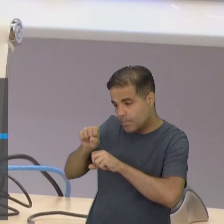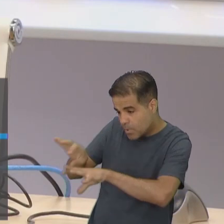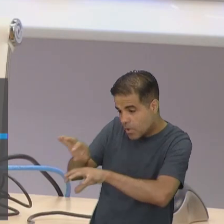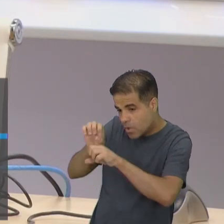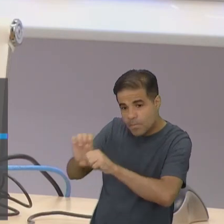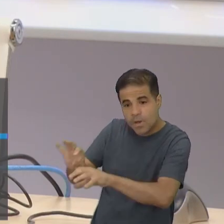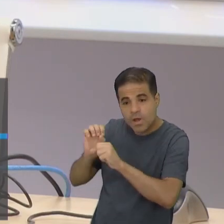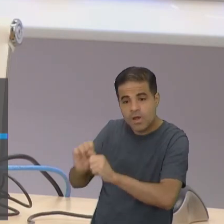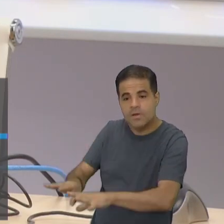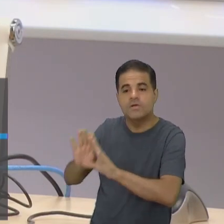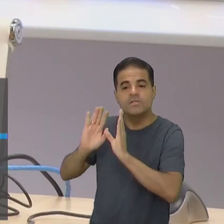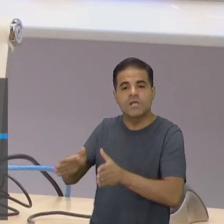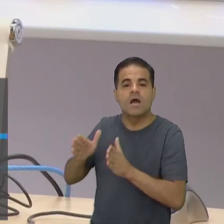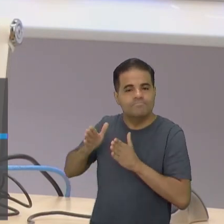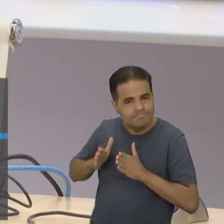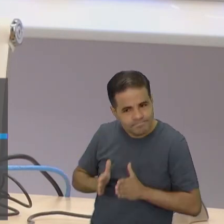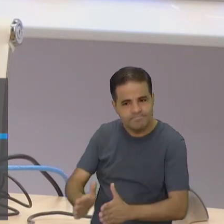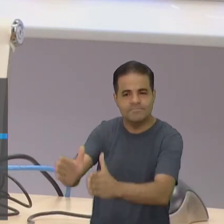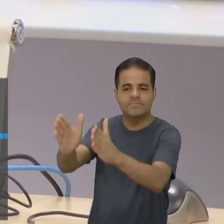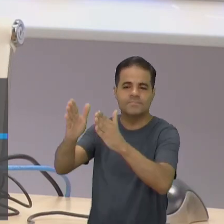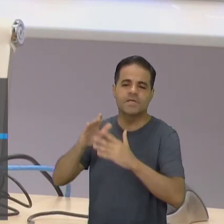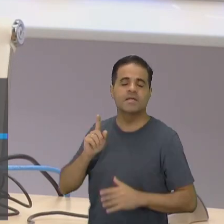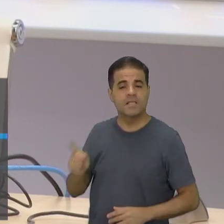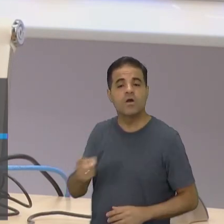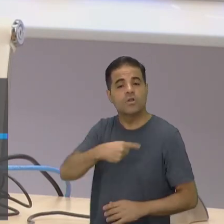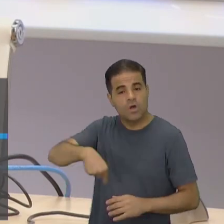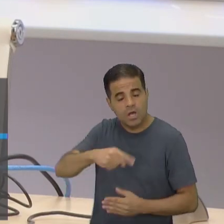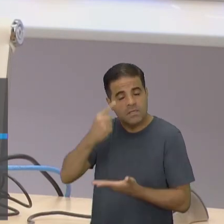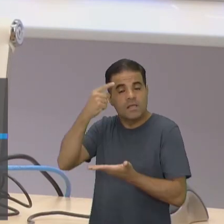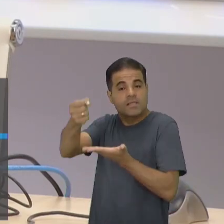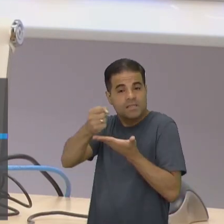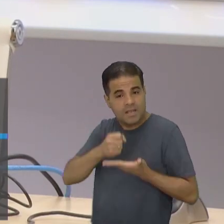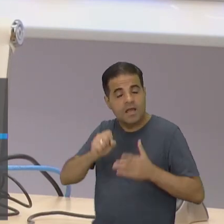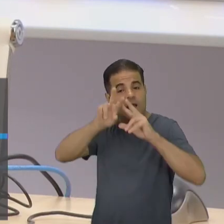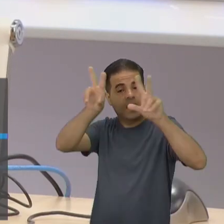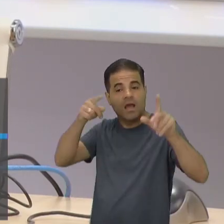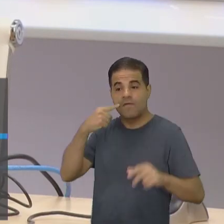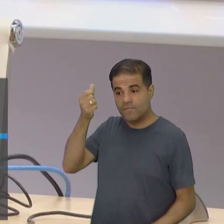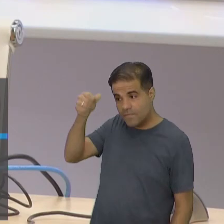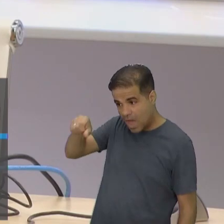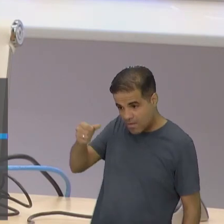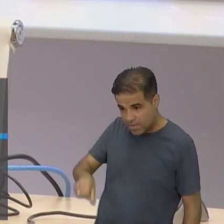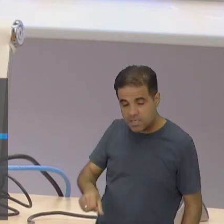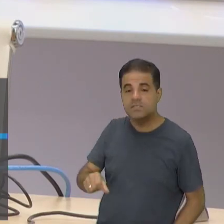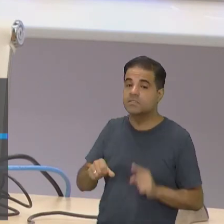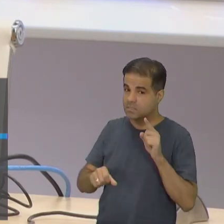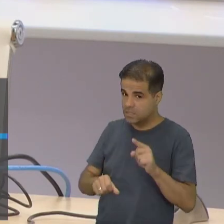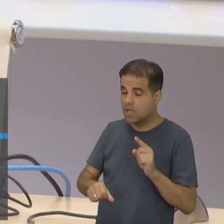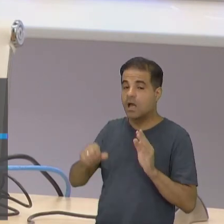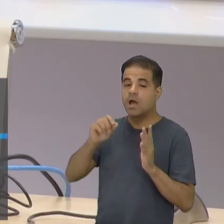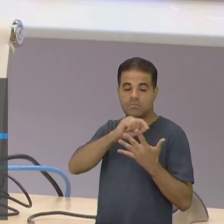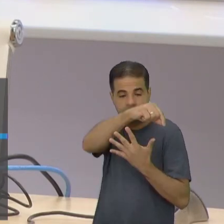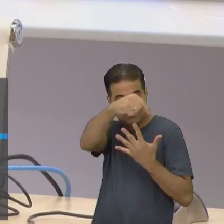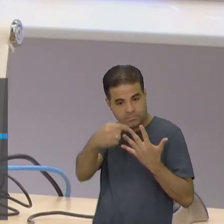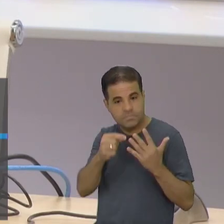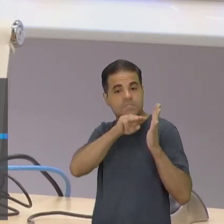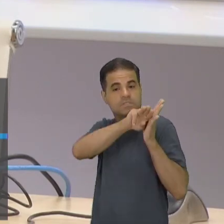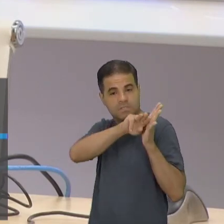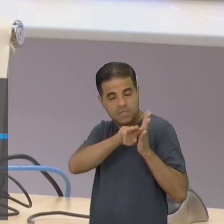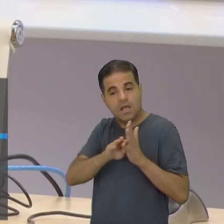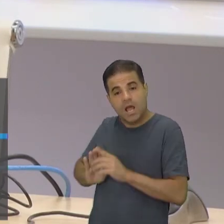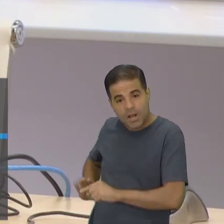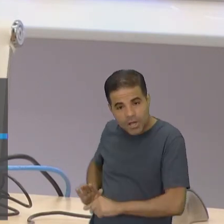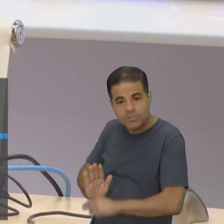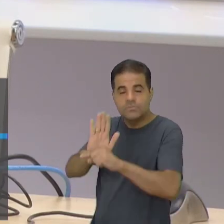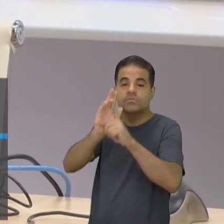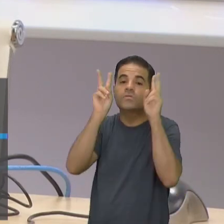educacional que ele está percorrendo. Então, a gente traz aí a questão da avaliação dentro das metodologias, porque elas